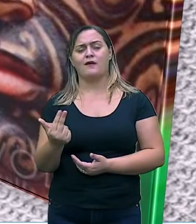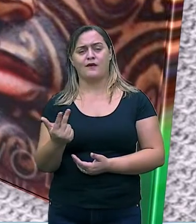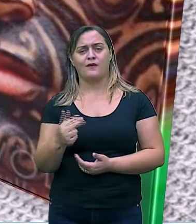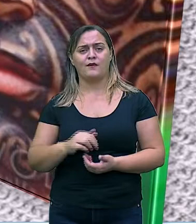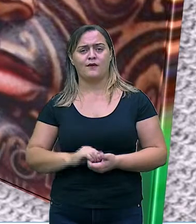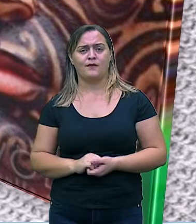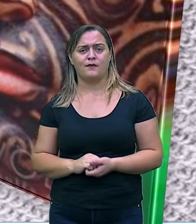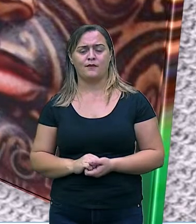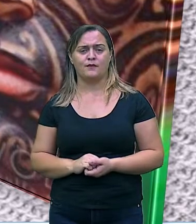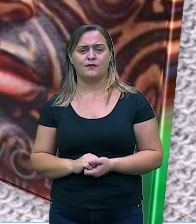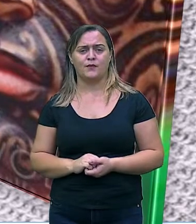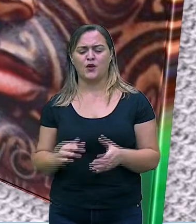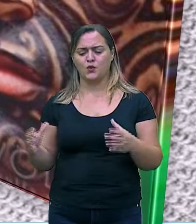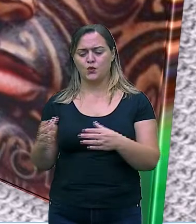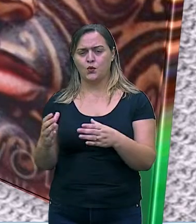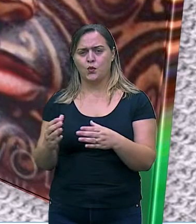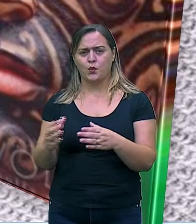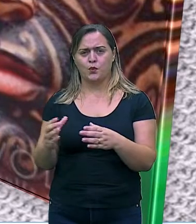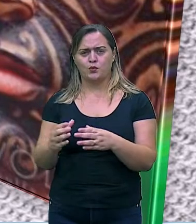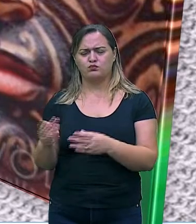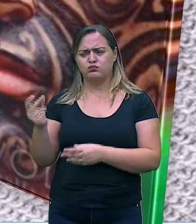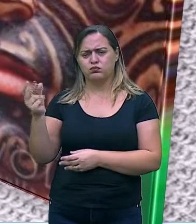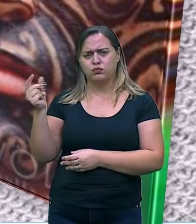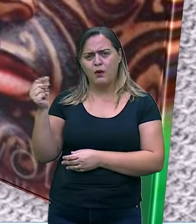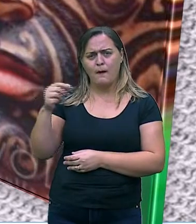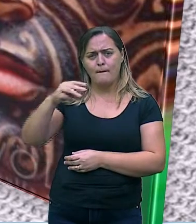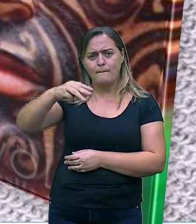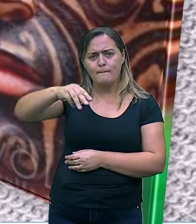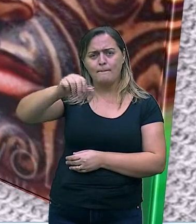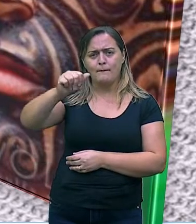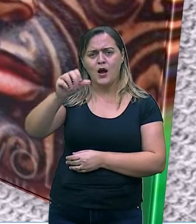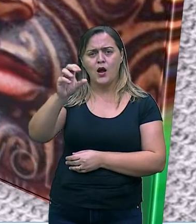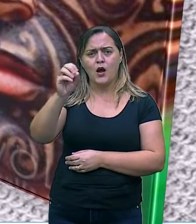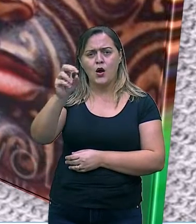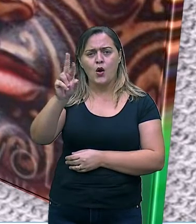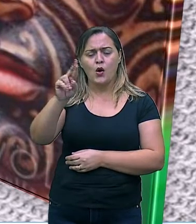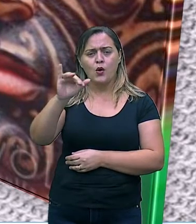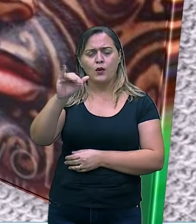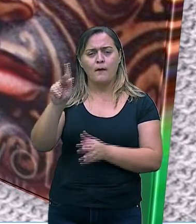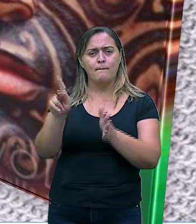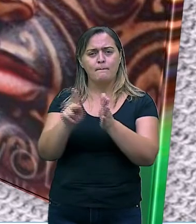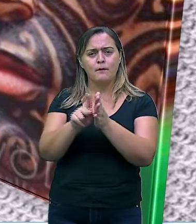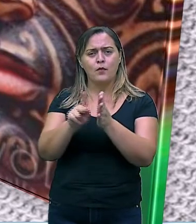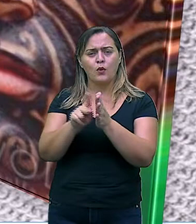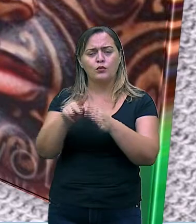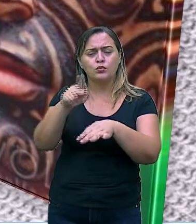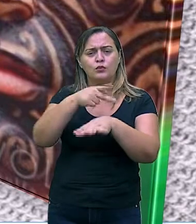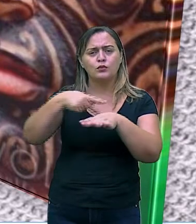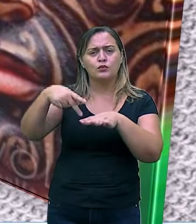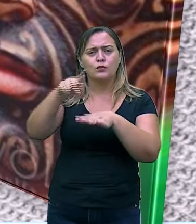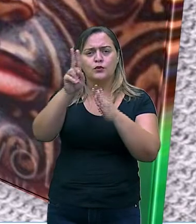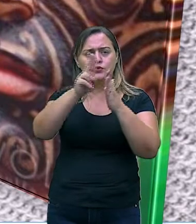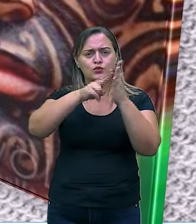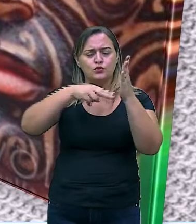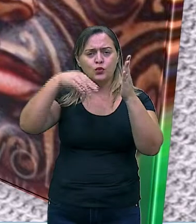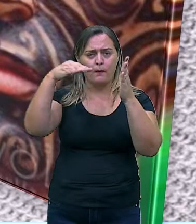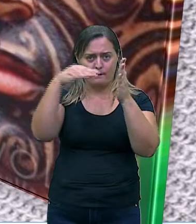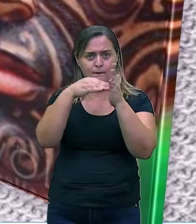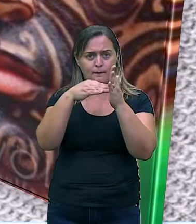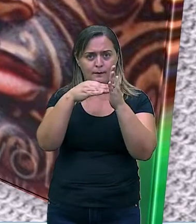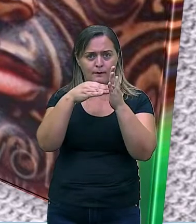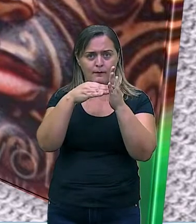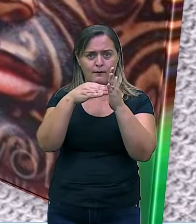desenhos maori. Mas vamos tirar a imagem da pessoa. Vamos pegar os desenhos agora nesse